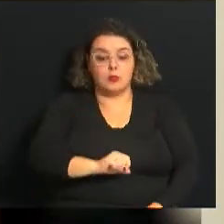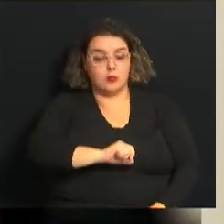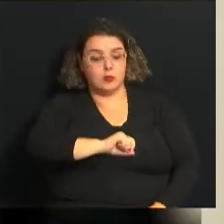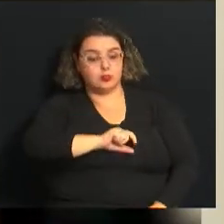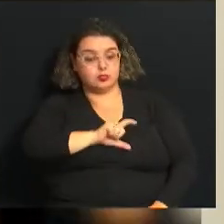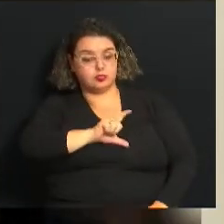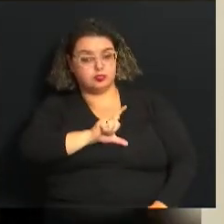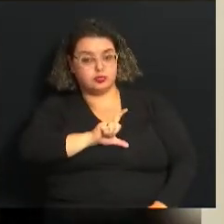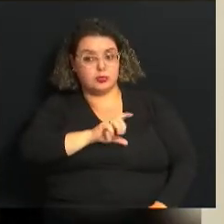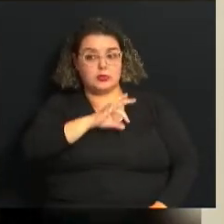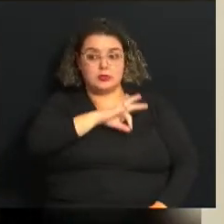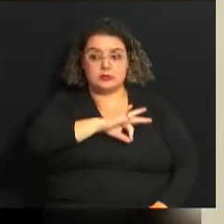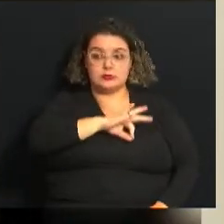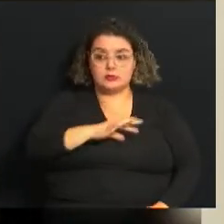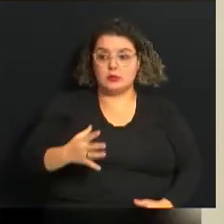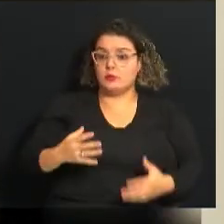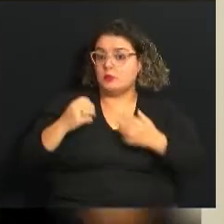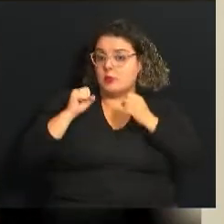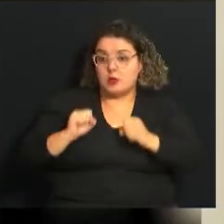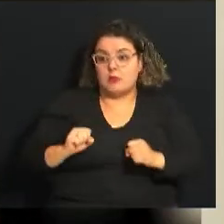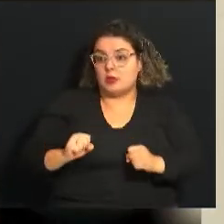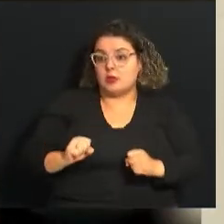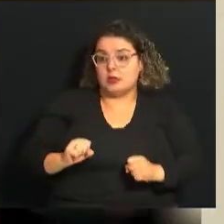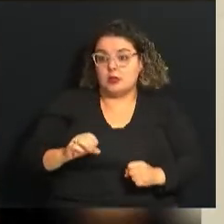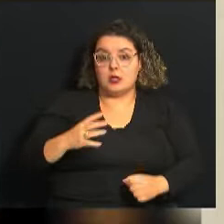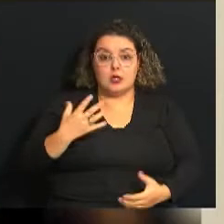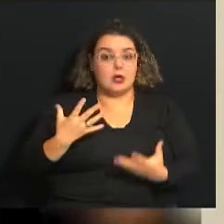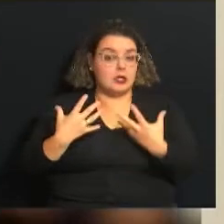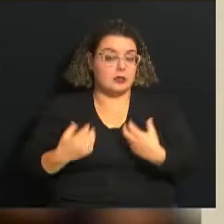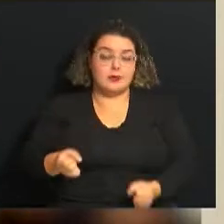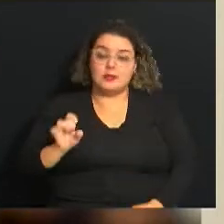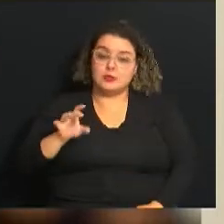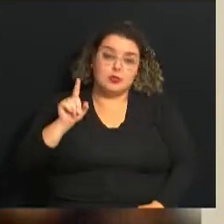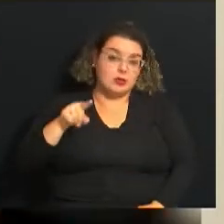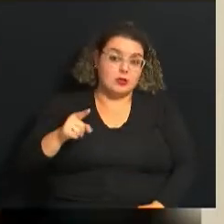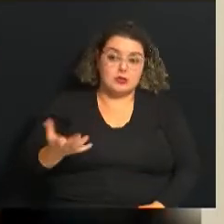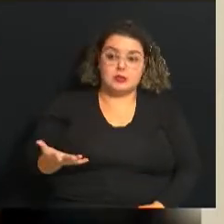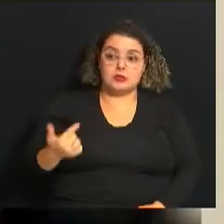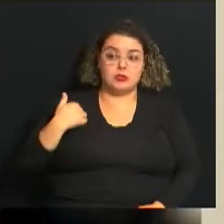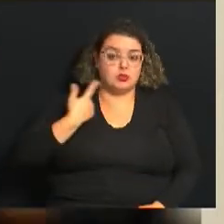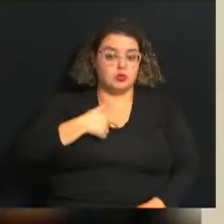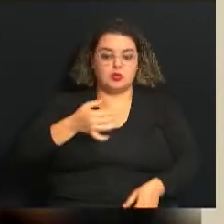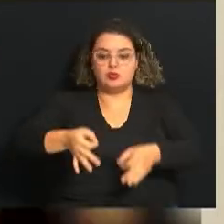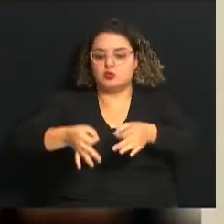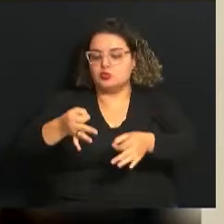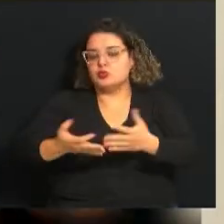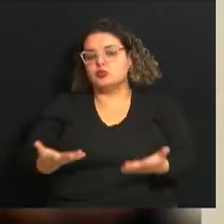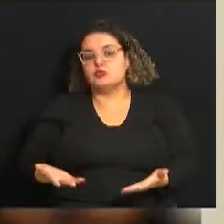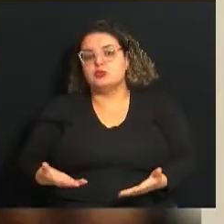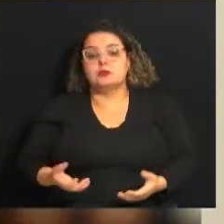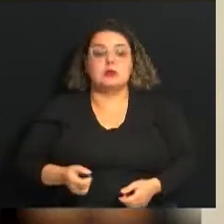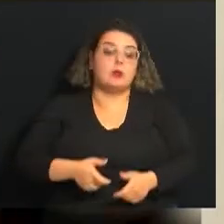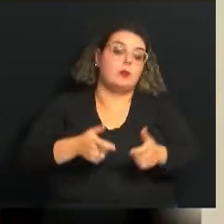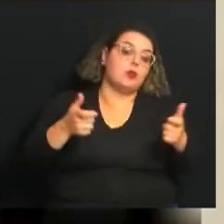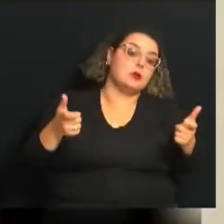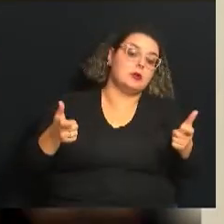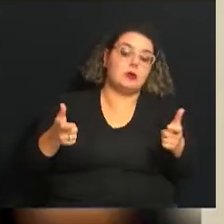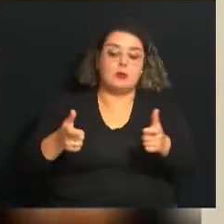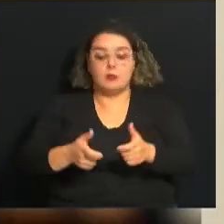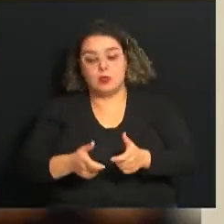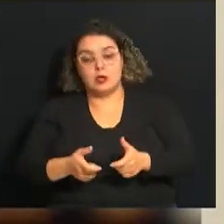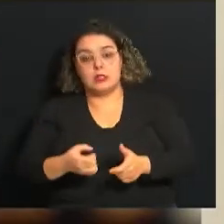vocês para vocês poderem receber só isso. Não cabe a nós julgarmos se é muito, se é pouco, se